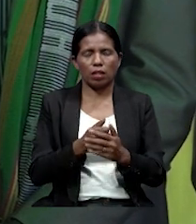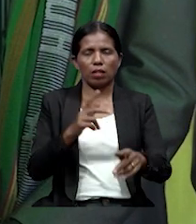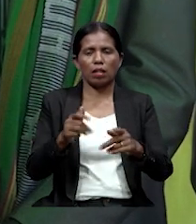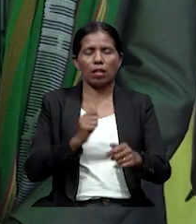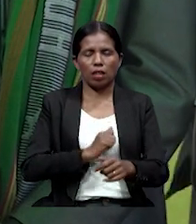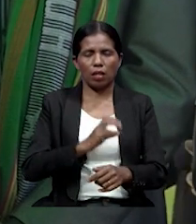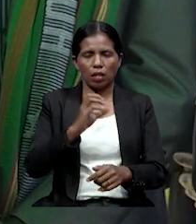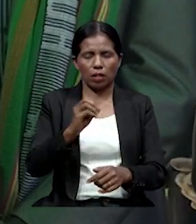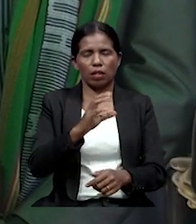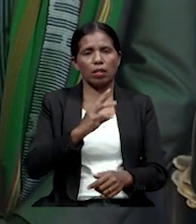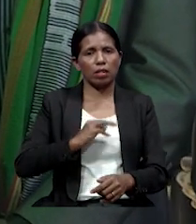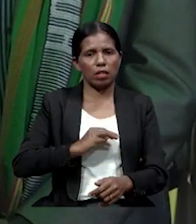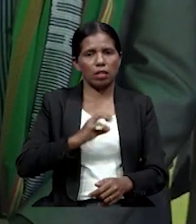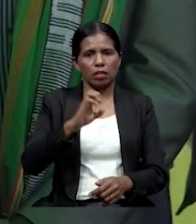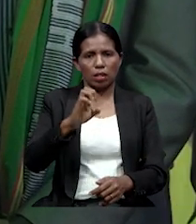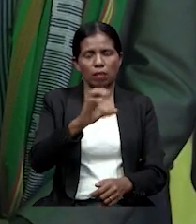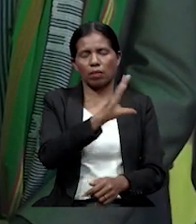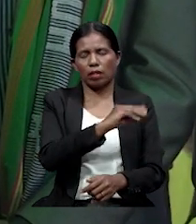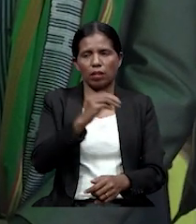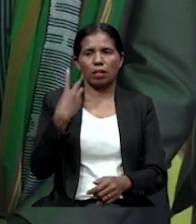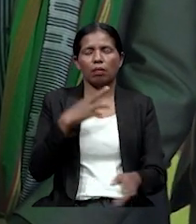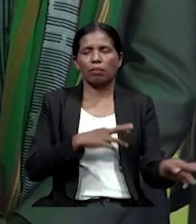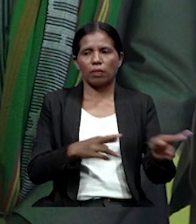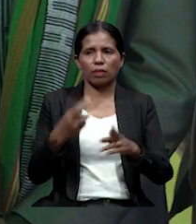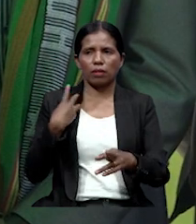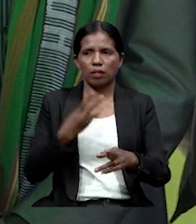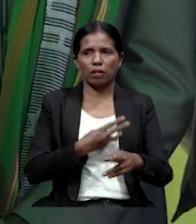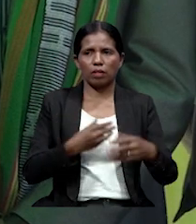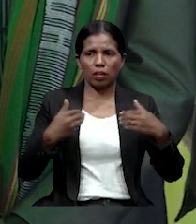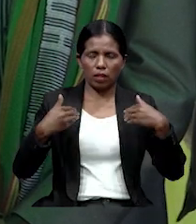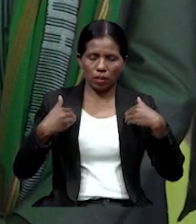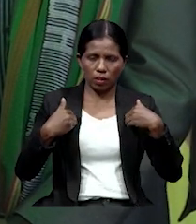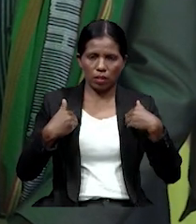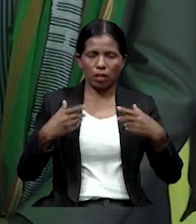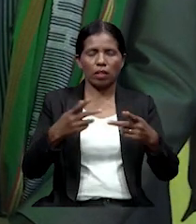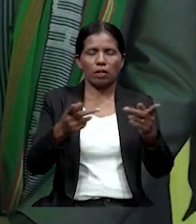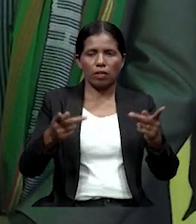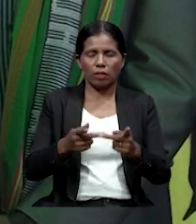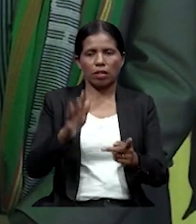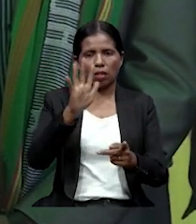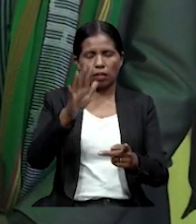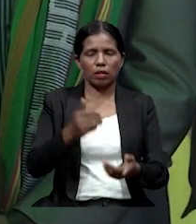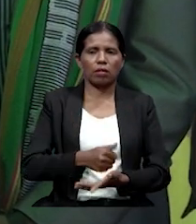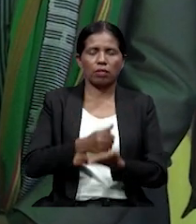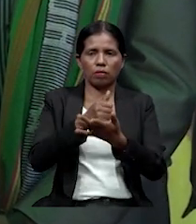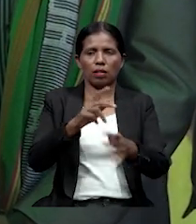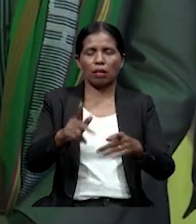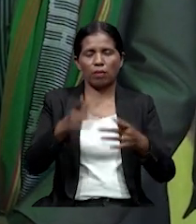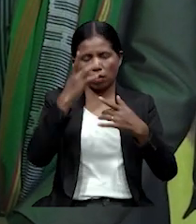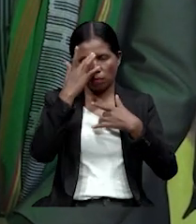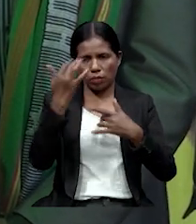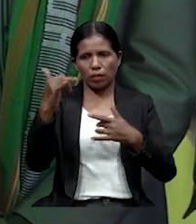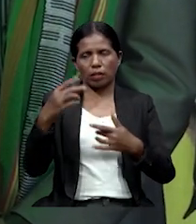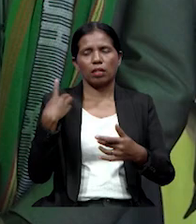Ainaro ia Same pronto e ter fatin e ter cama lima né bele estabelece o lugar que ter pacientes ira antes